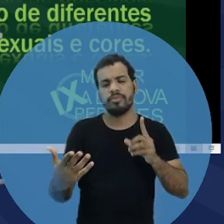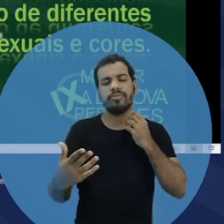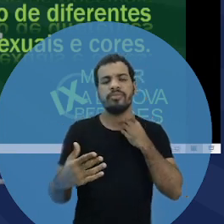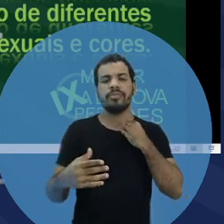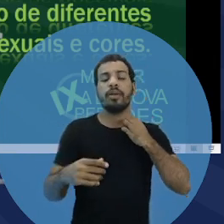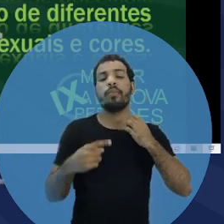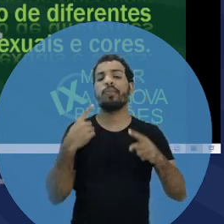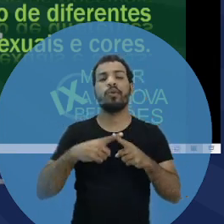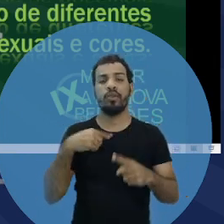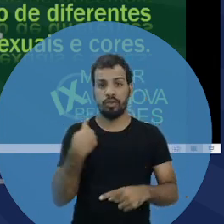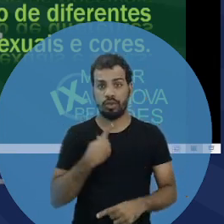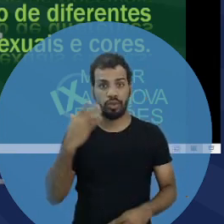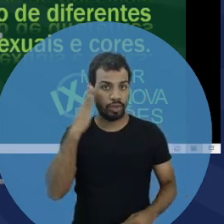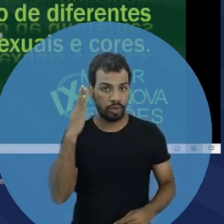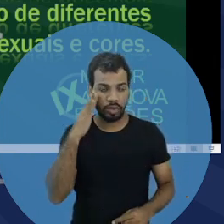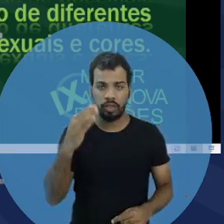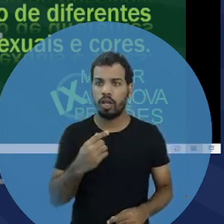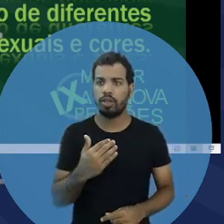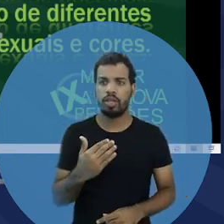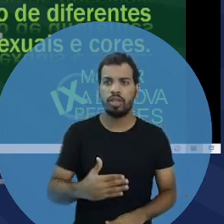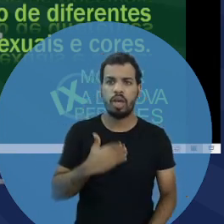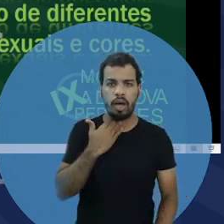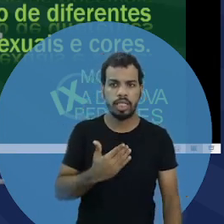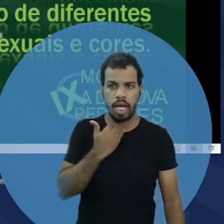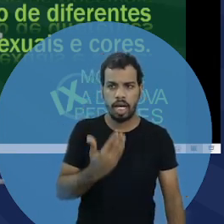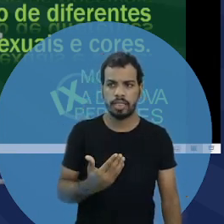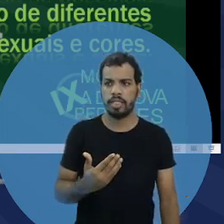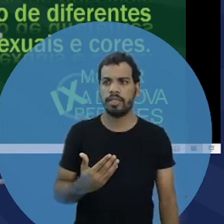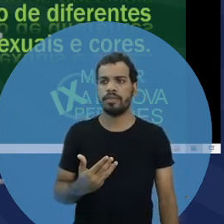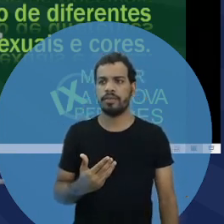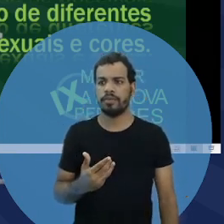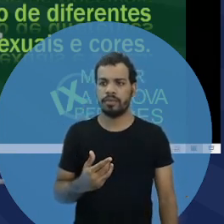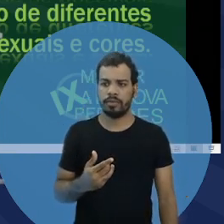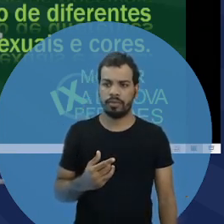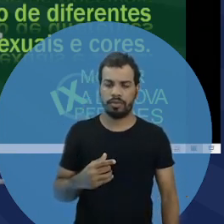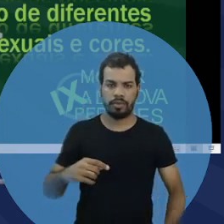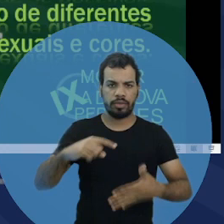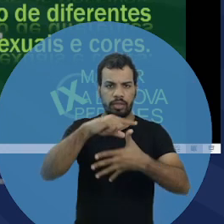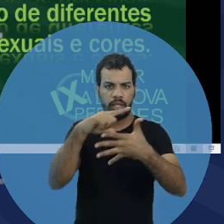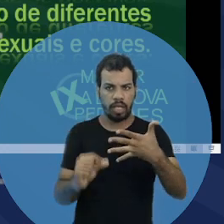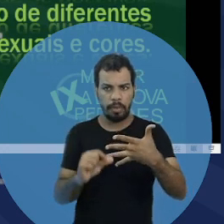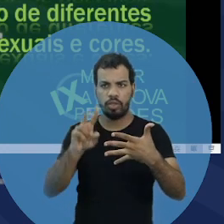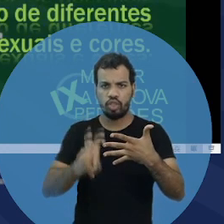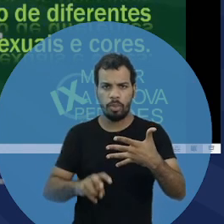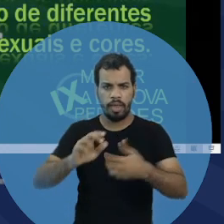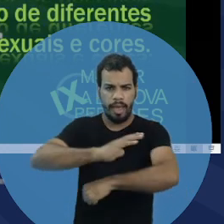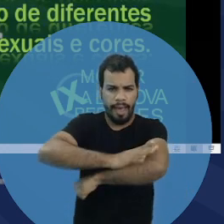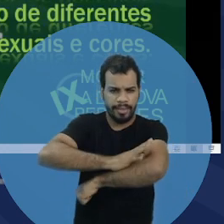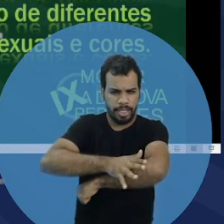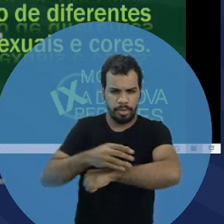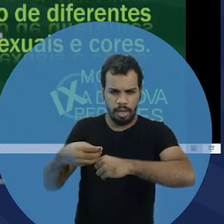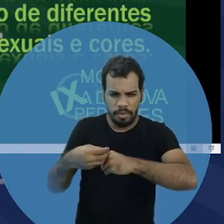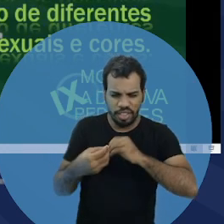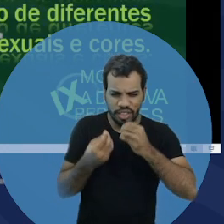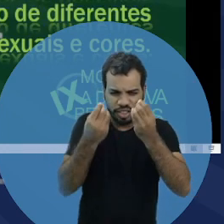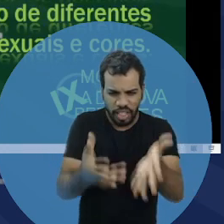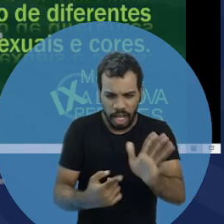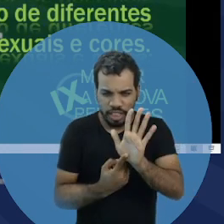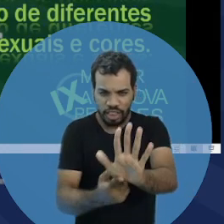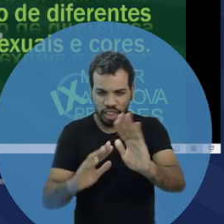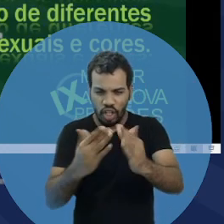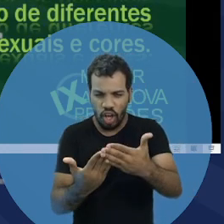não adianta a gente trazer uma temática sobre racismo na escola sem a